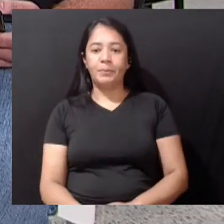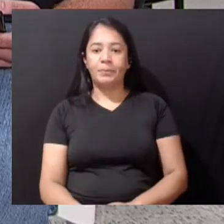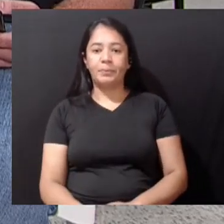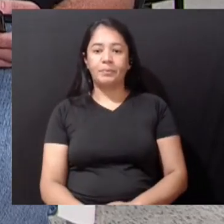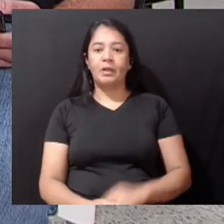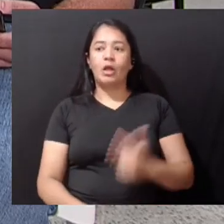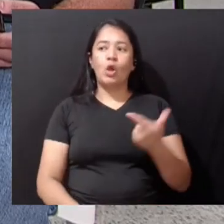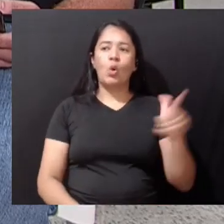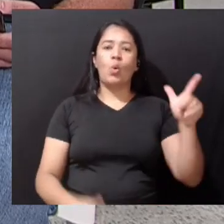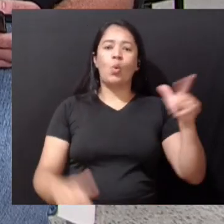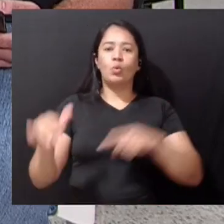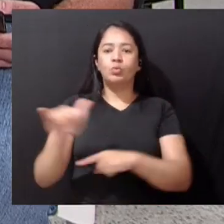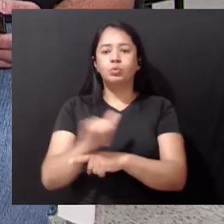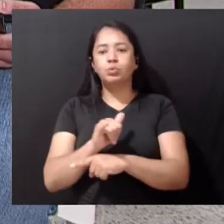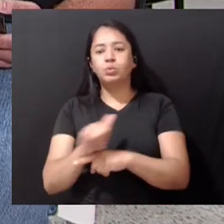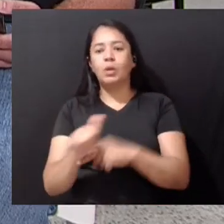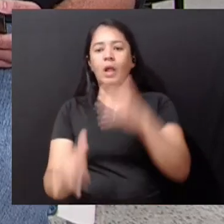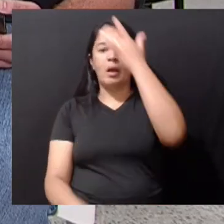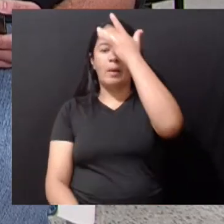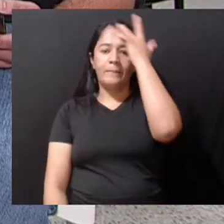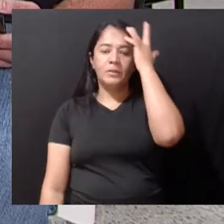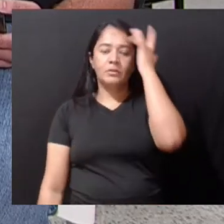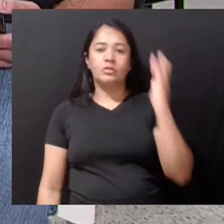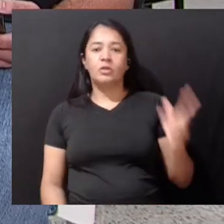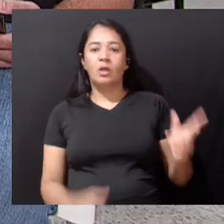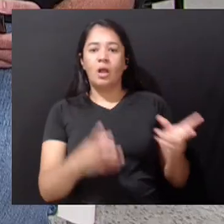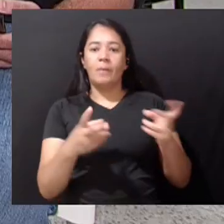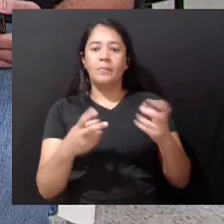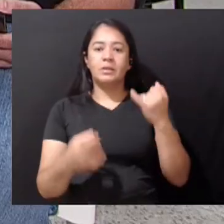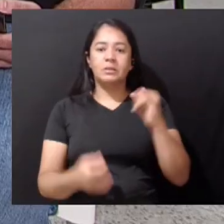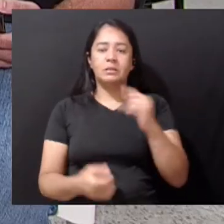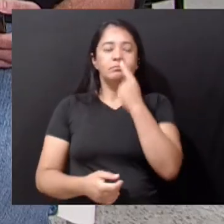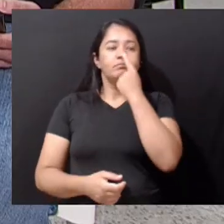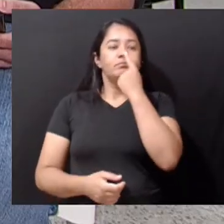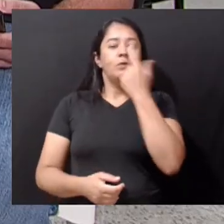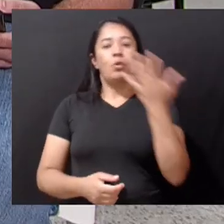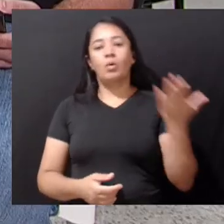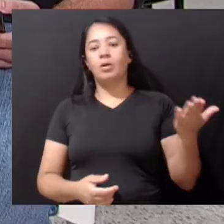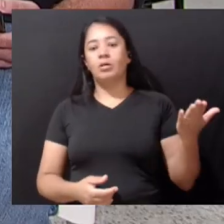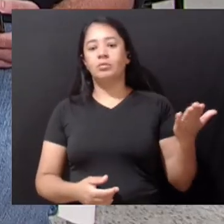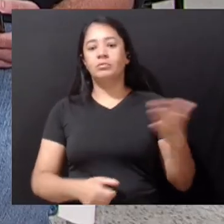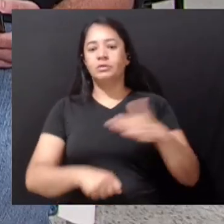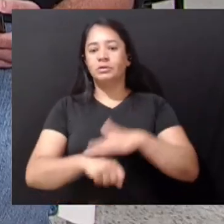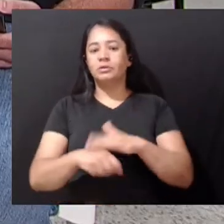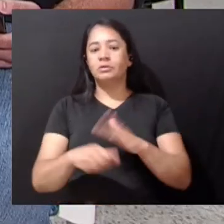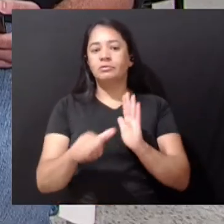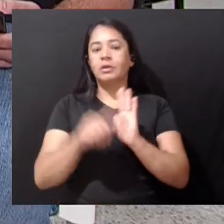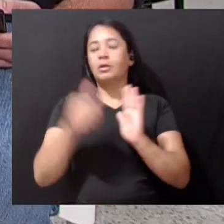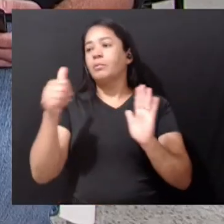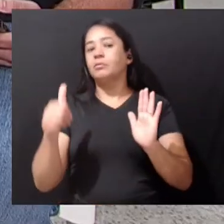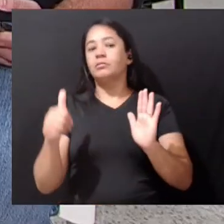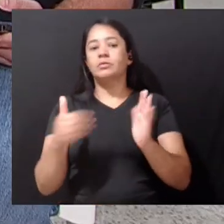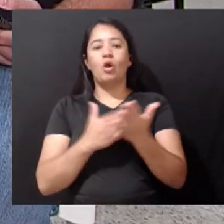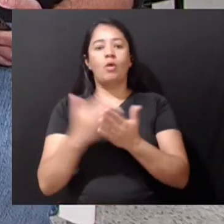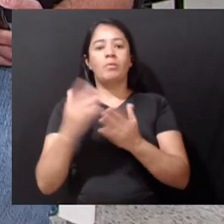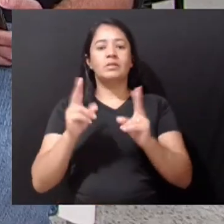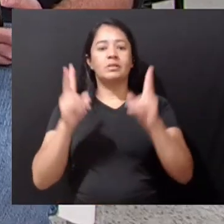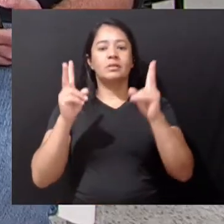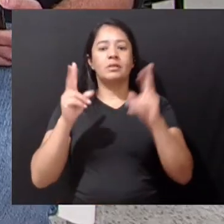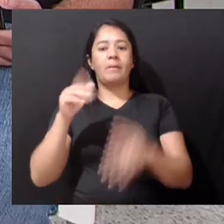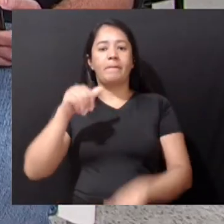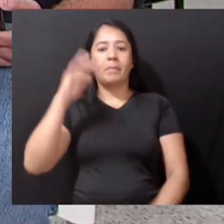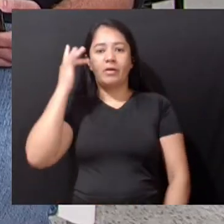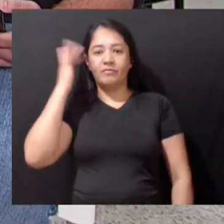assim, a pessoa ver com qual que ela tem mais afinidade, fazendo primeiro? Começar sempre o que é mais fácil para a pessoa. Então, se eu